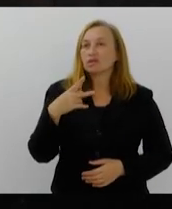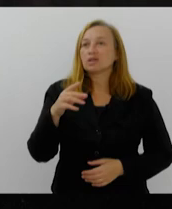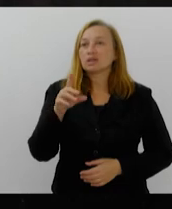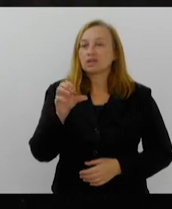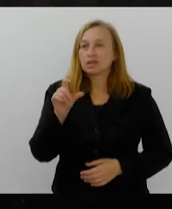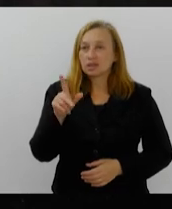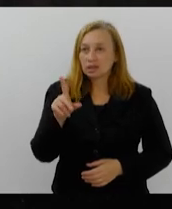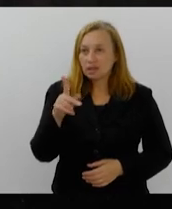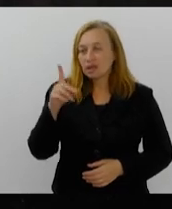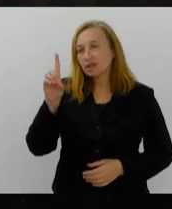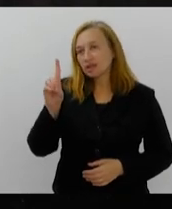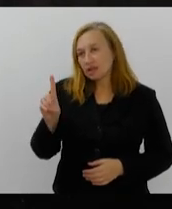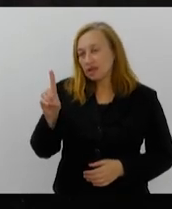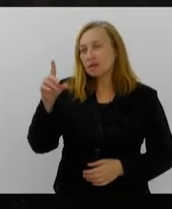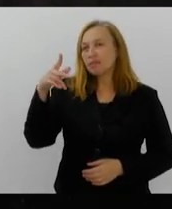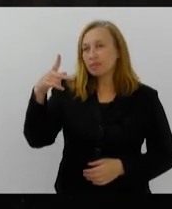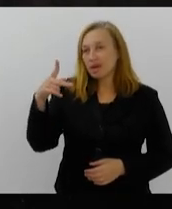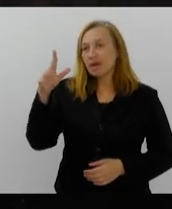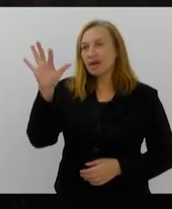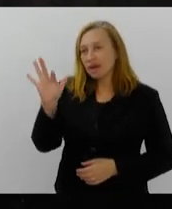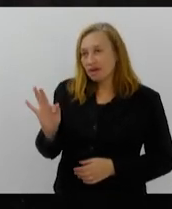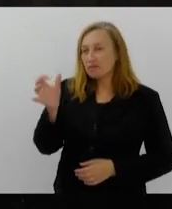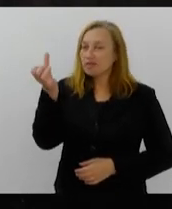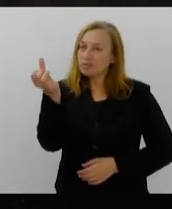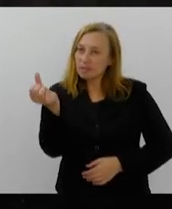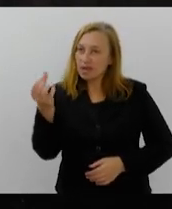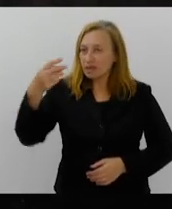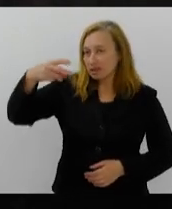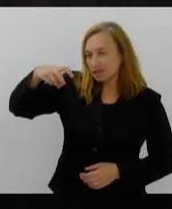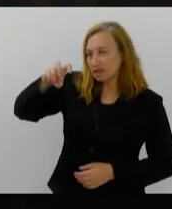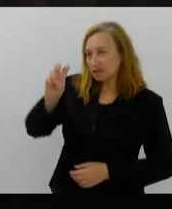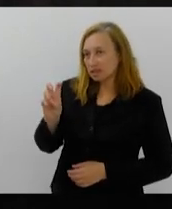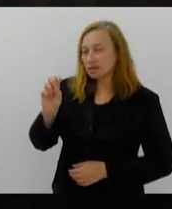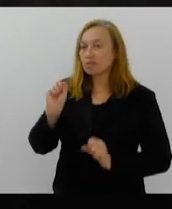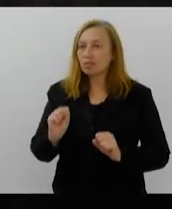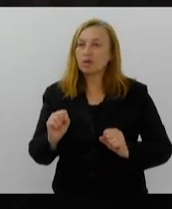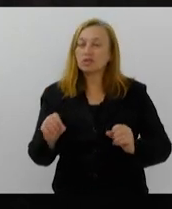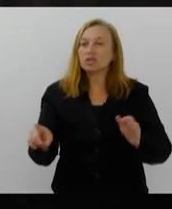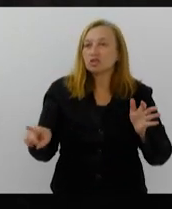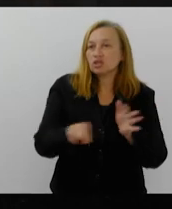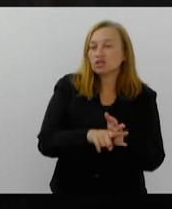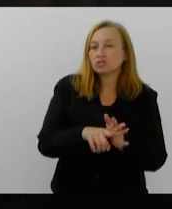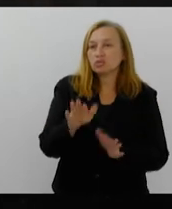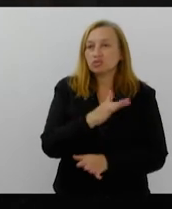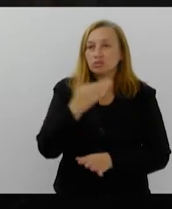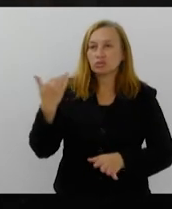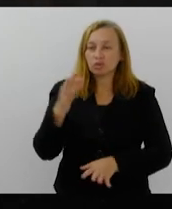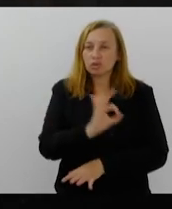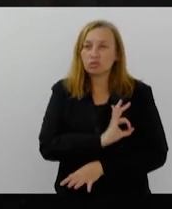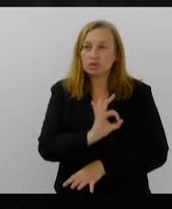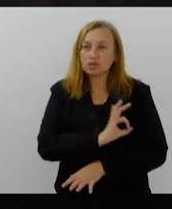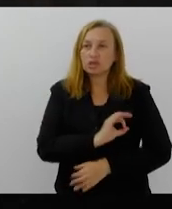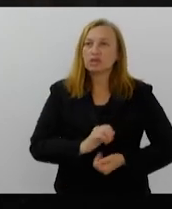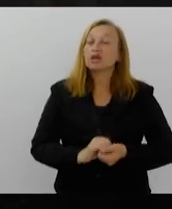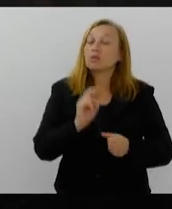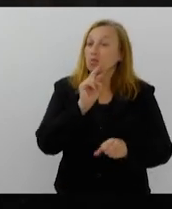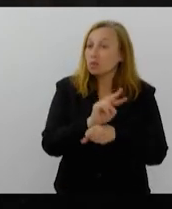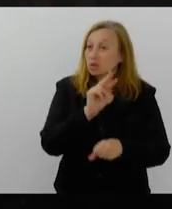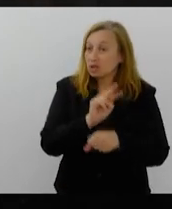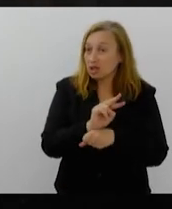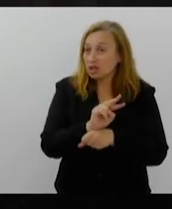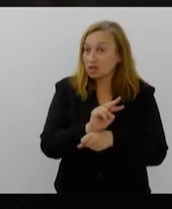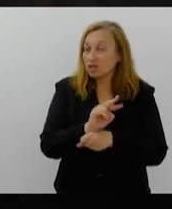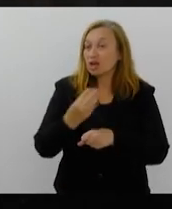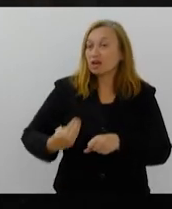DPF 635 que pode reduzir a letalidade policial. Uma DPF 635 que, inclusive, protege